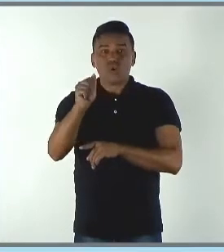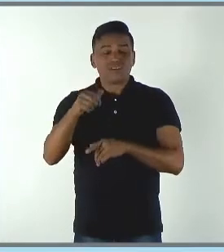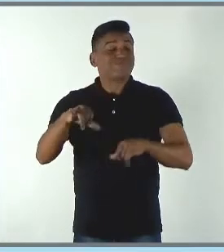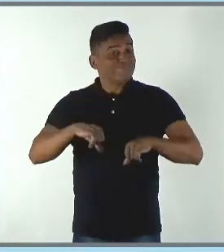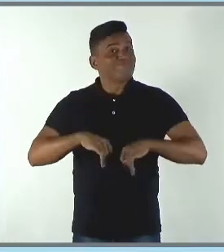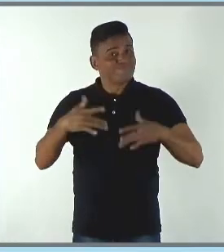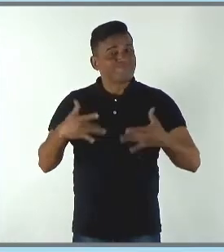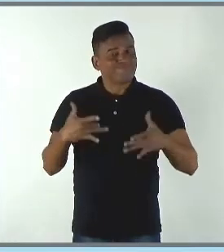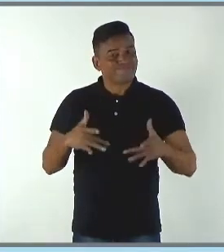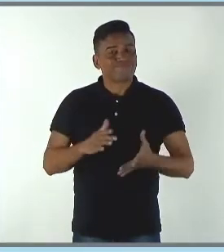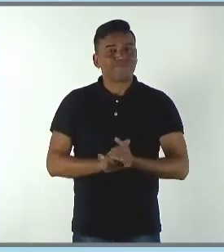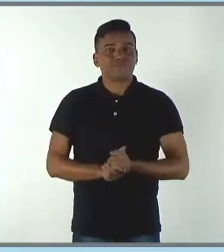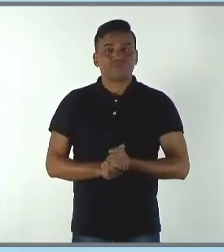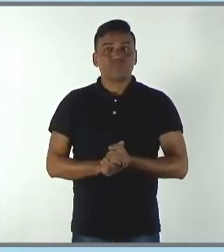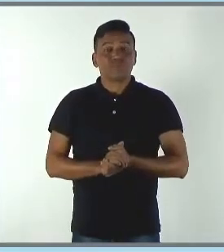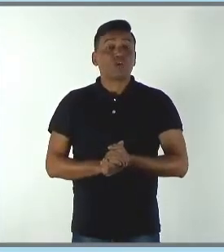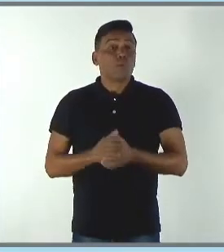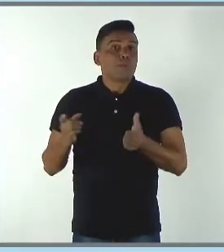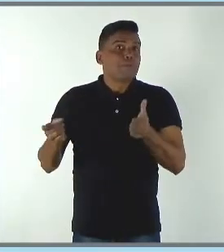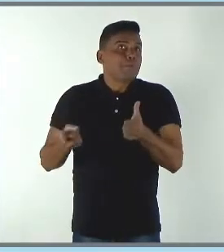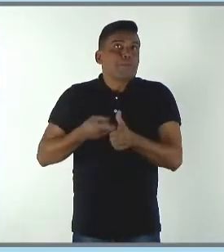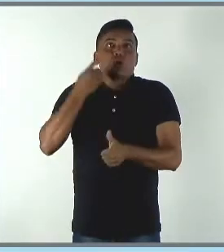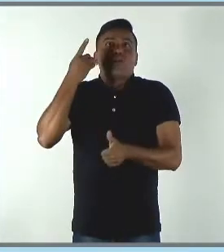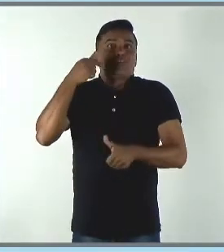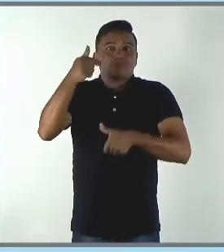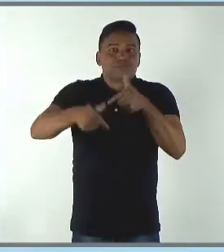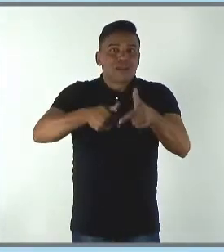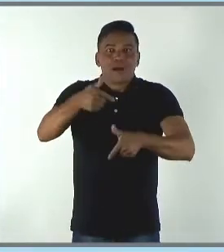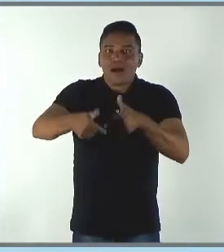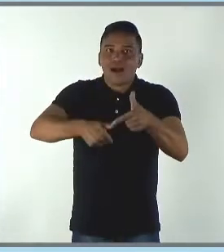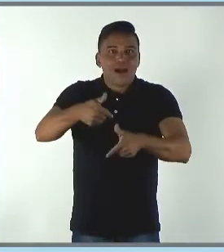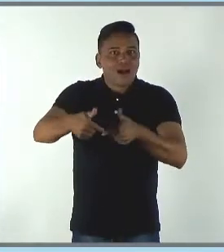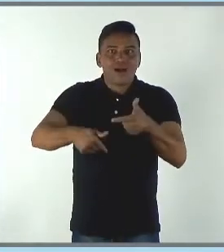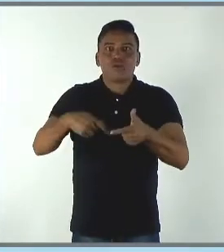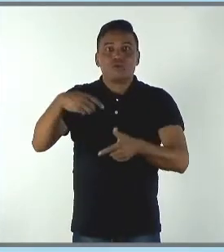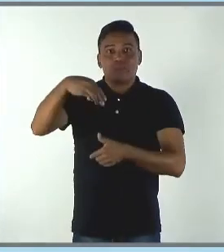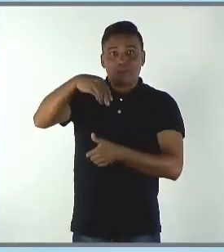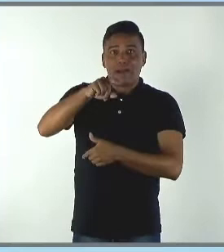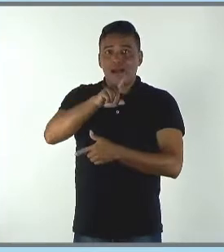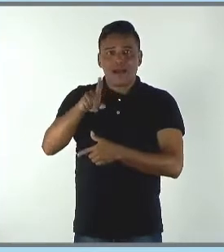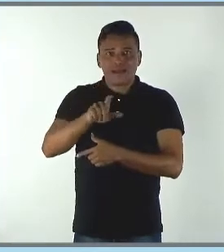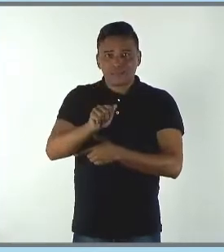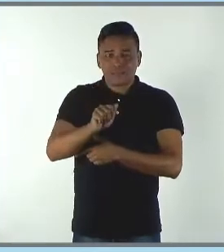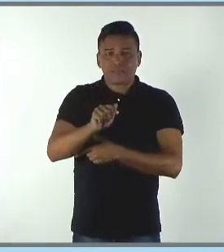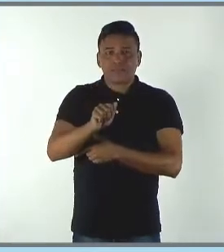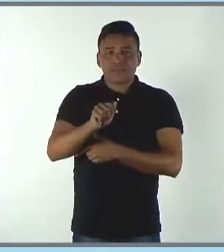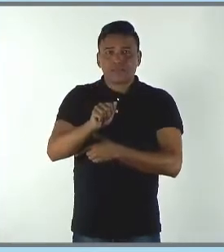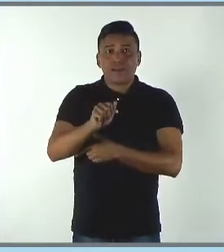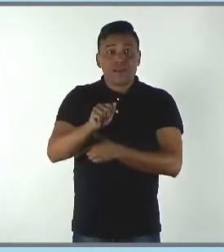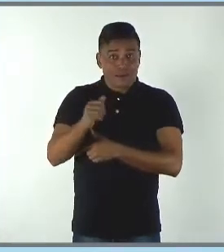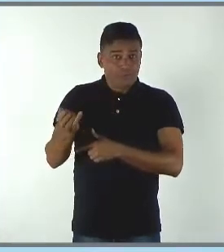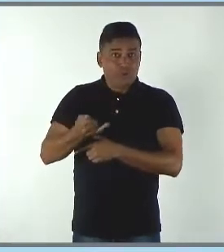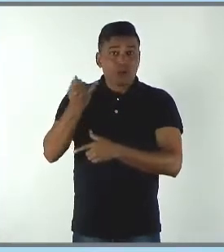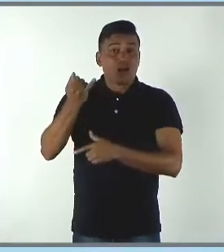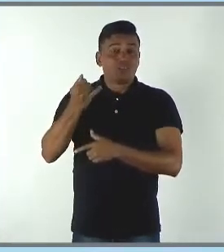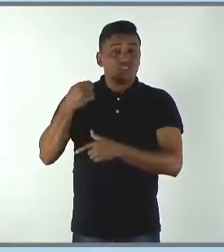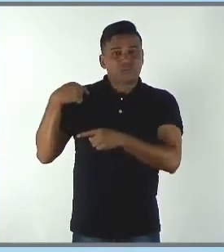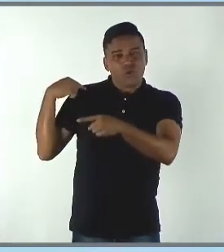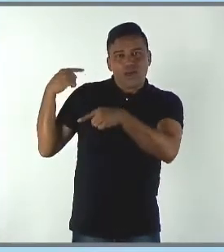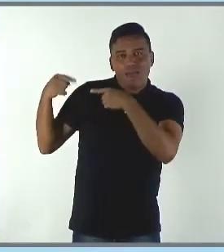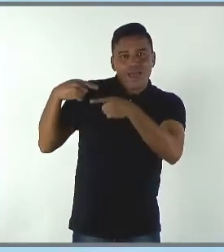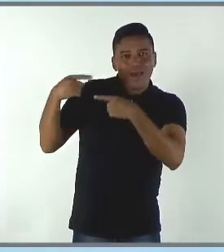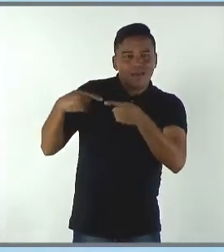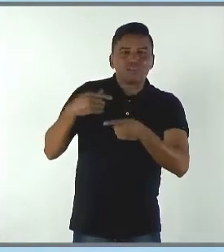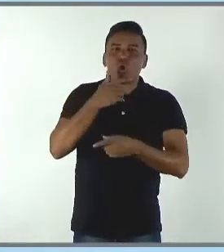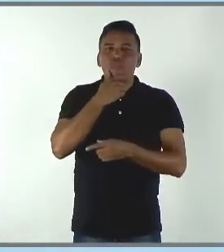aspecto importante do pioneirismo da Masa, né, que eu acho fundamental, e aí ela pega uma herança do Paula